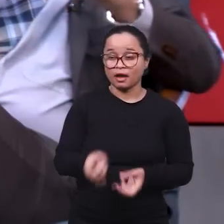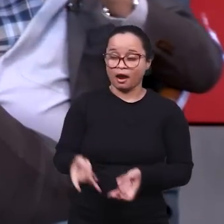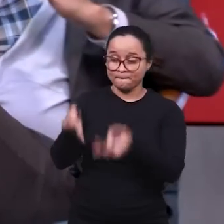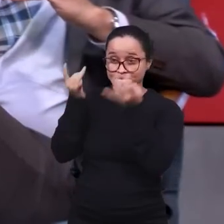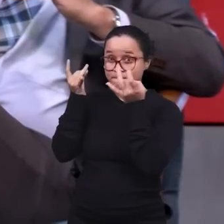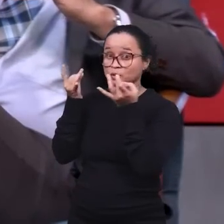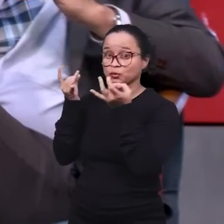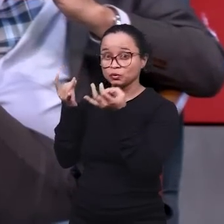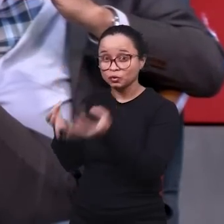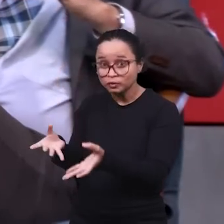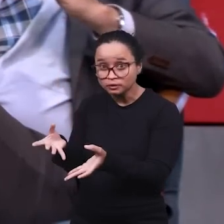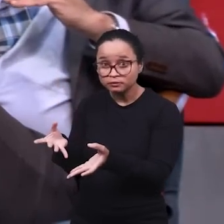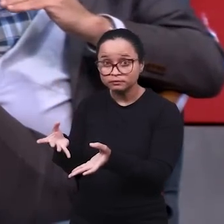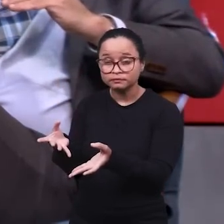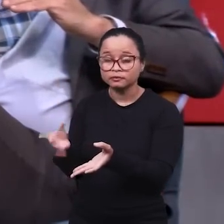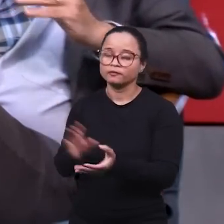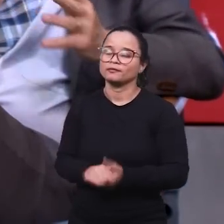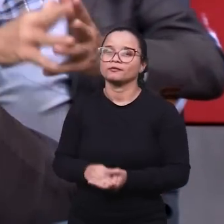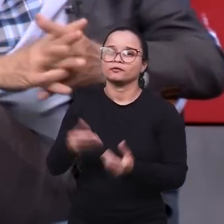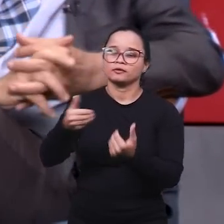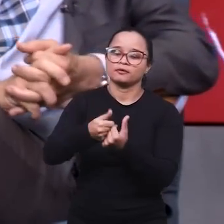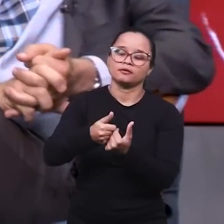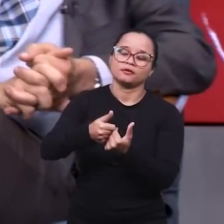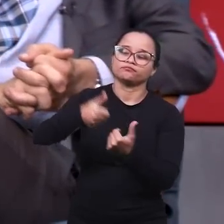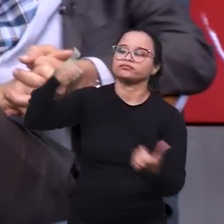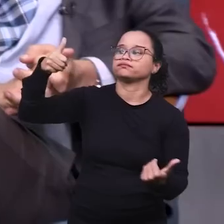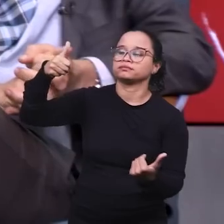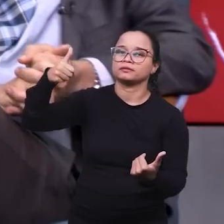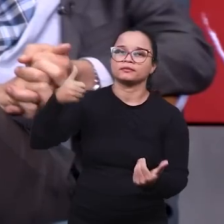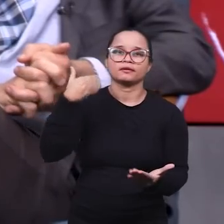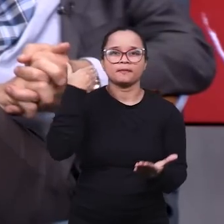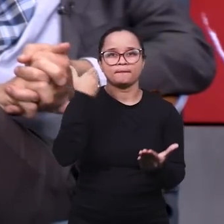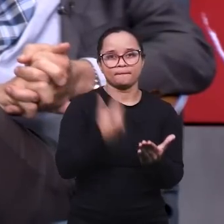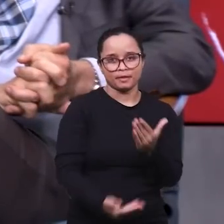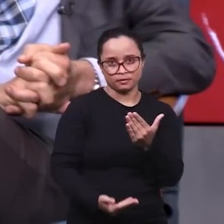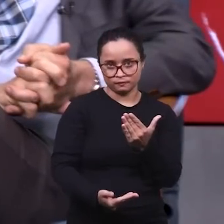pacto, você desliga, você perde função, você não tem ministério.